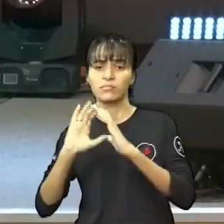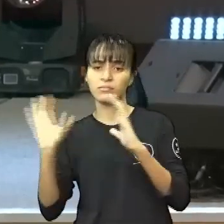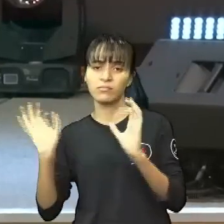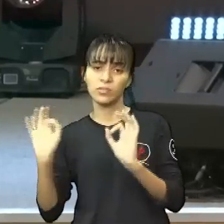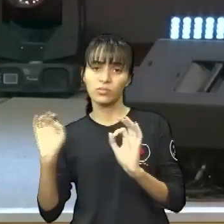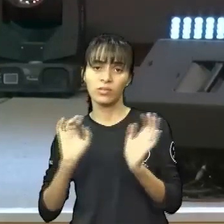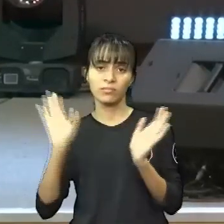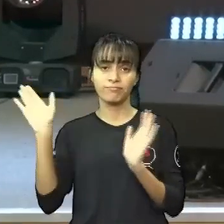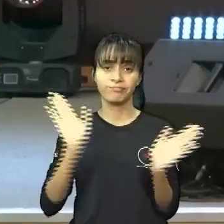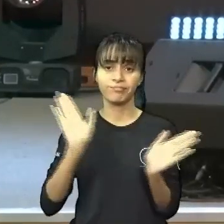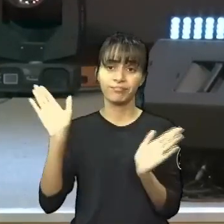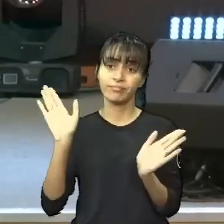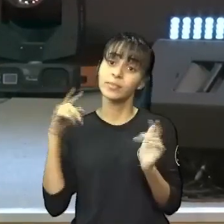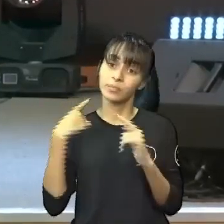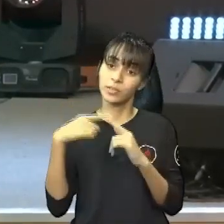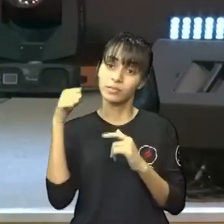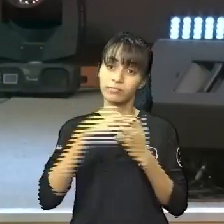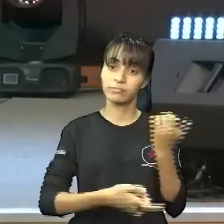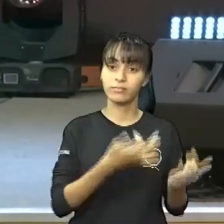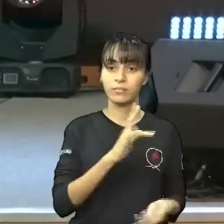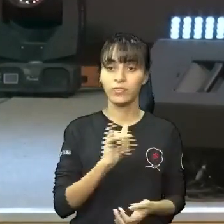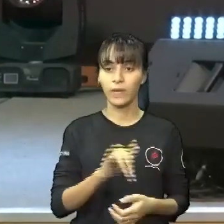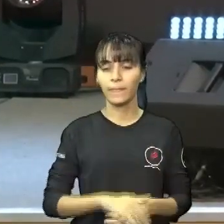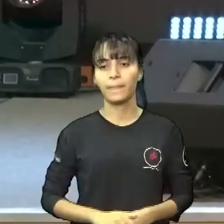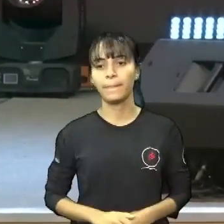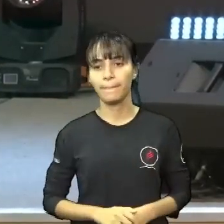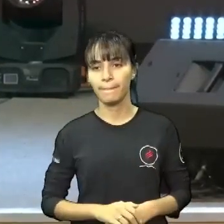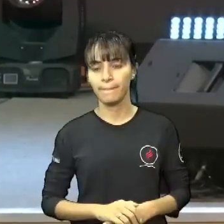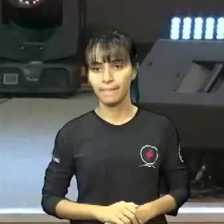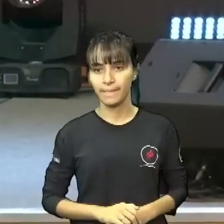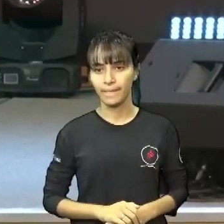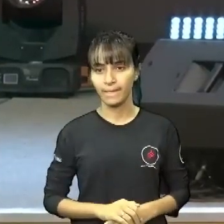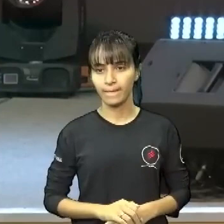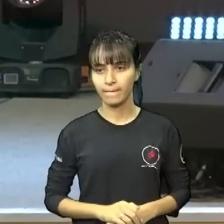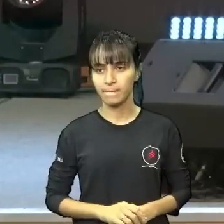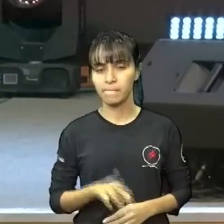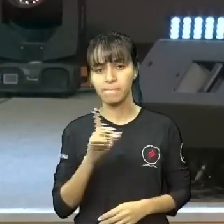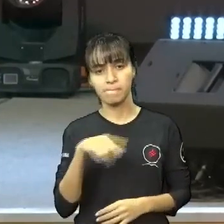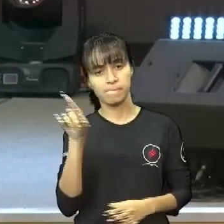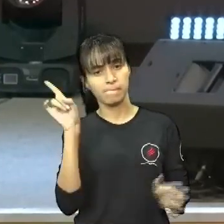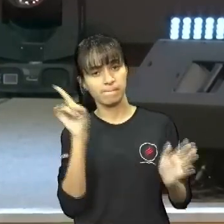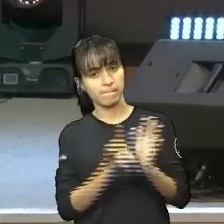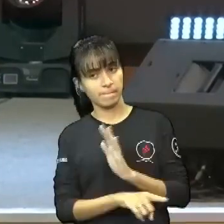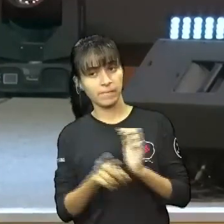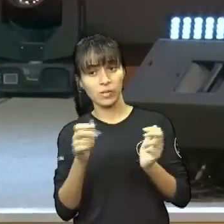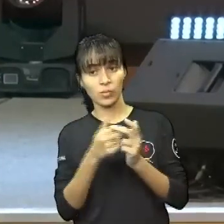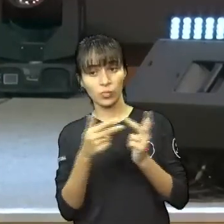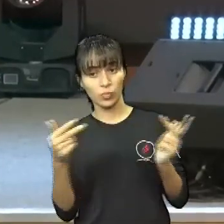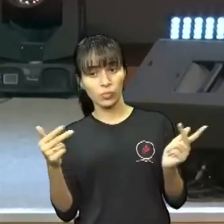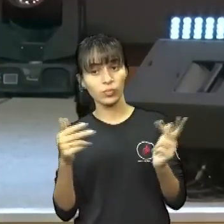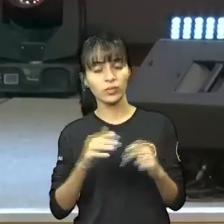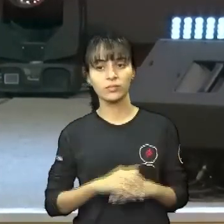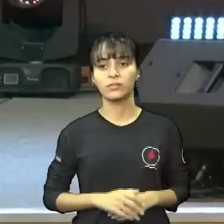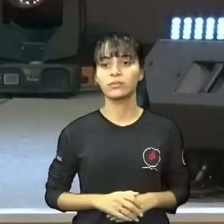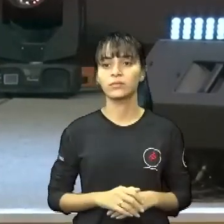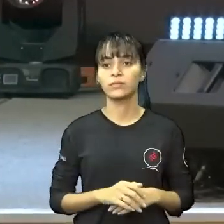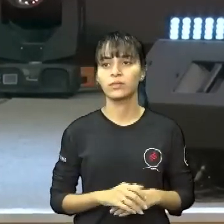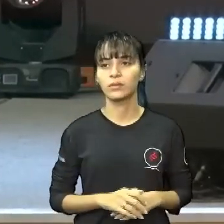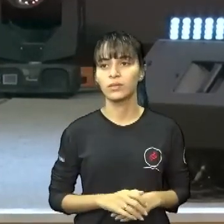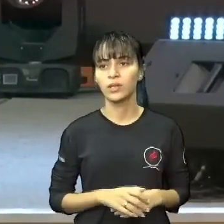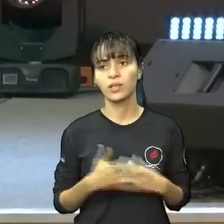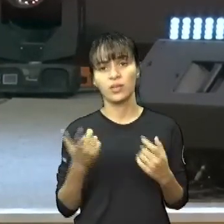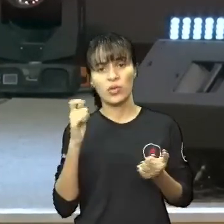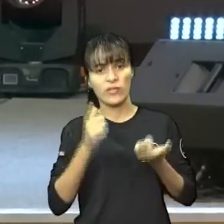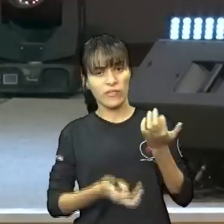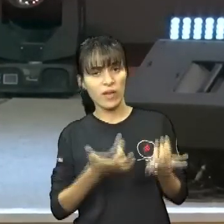dois caminhos é porque você vai para o inferno Aí você pergunta uma coisa né então o inferno